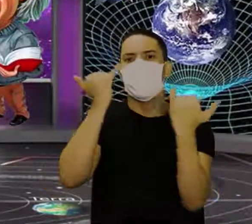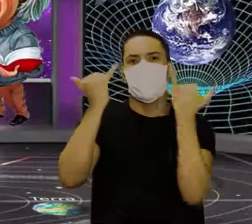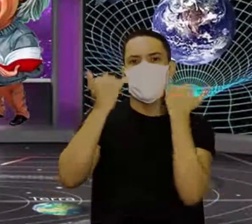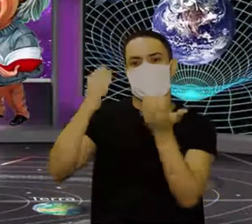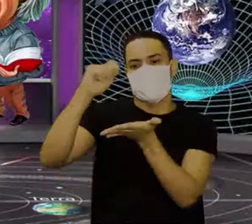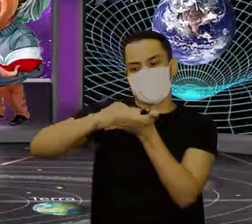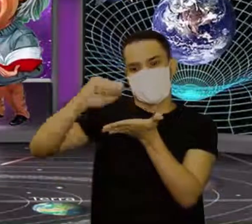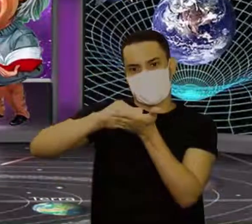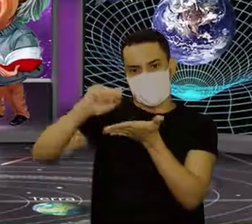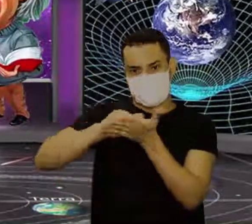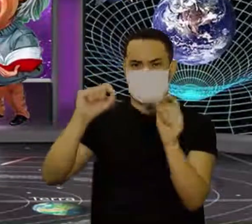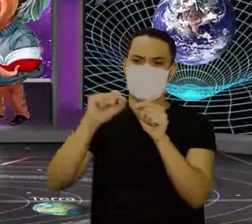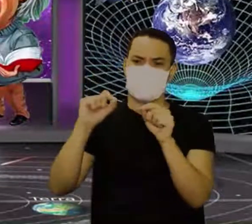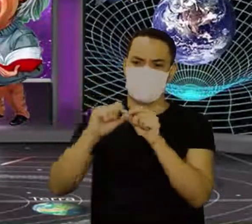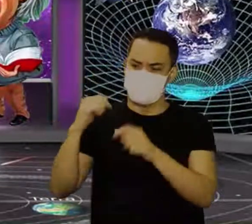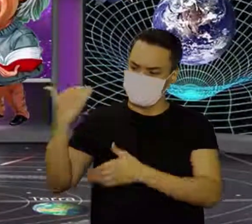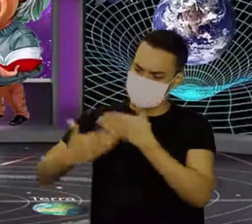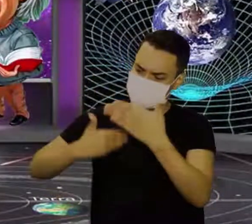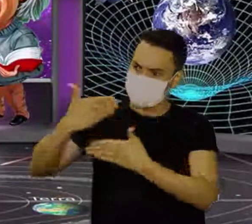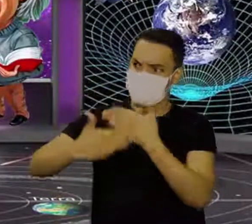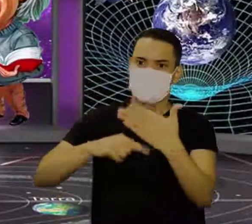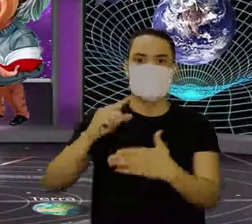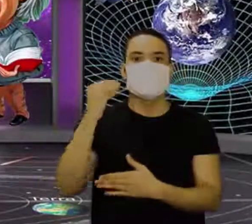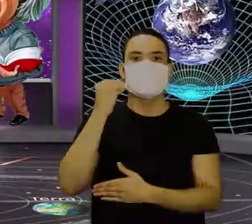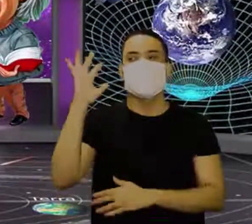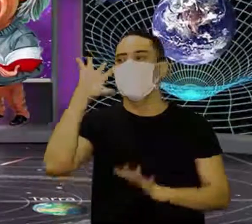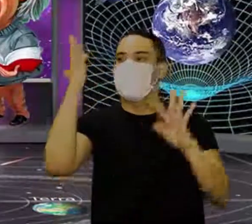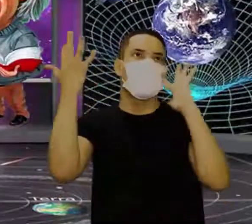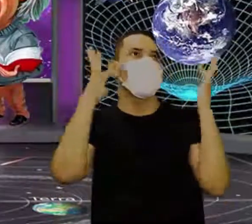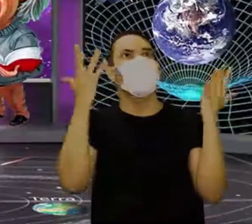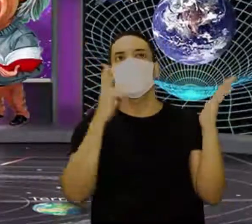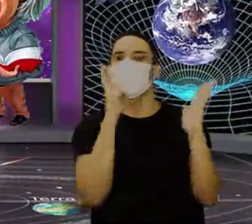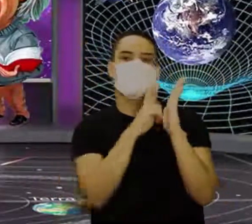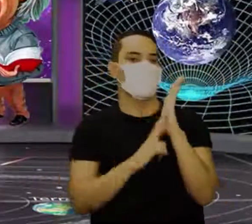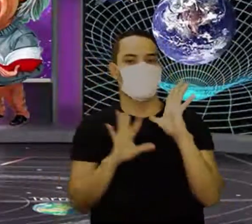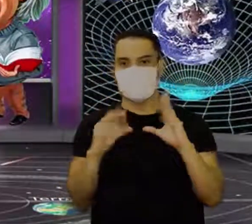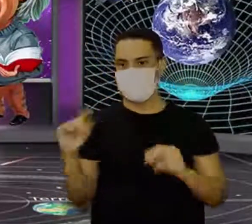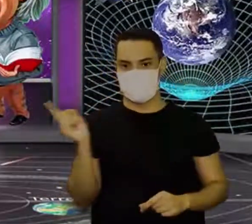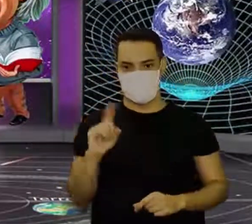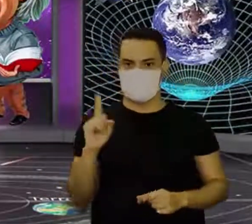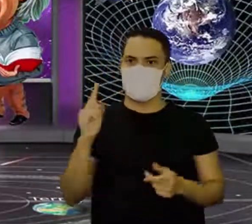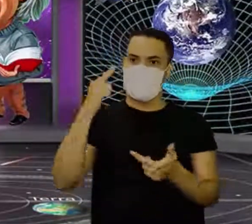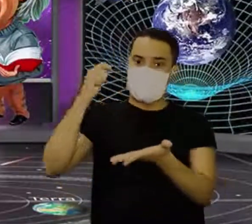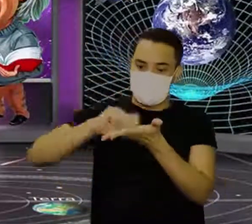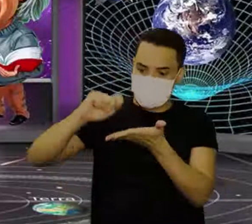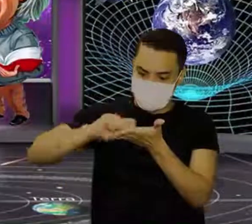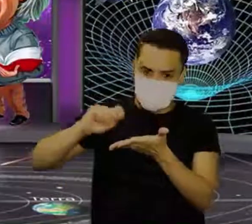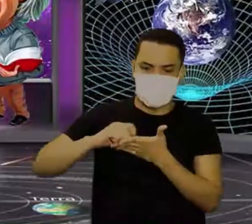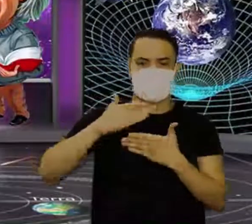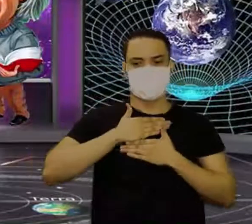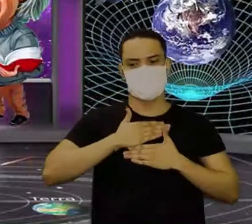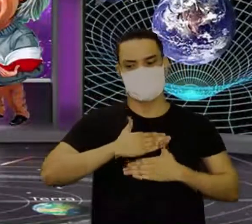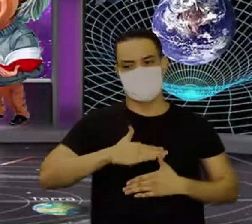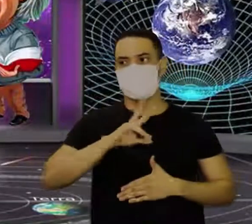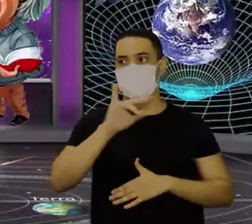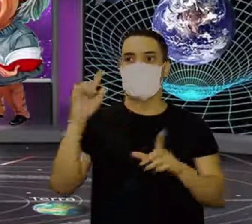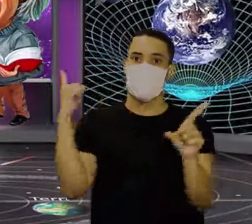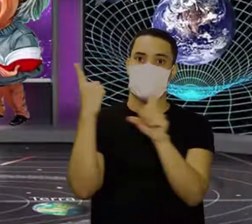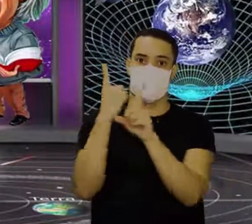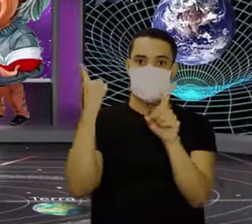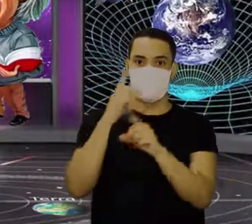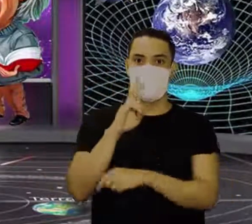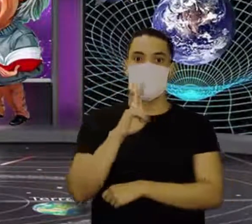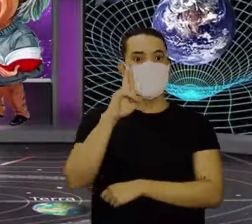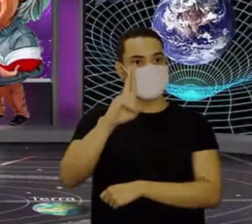dados, faz passo a passo, não tenta resolver tudo de uma vez só. Vai anotando, vai fazendo devagarzinho que vocês vão achar o